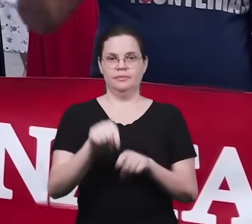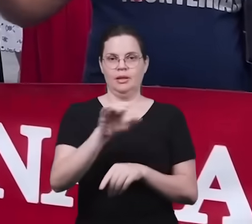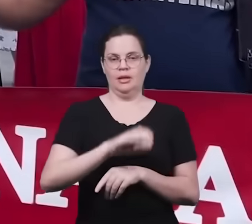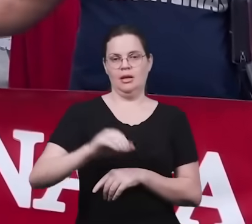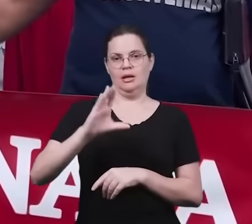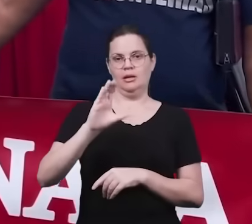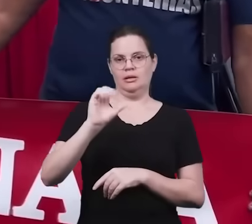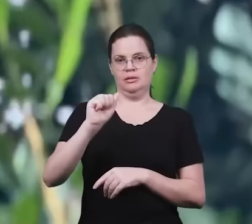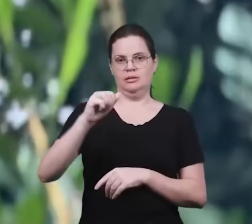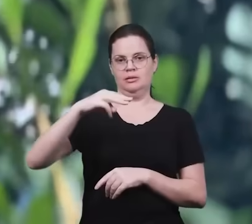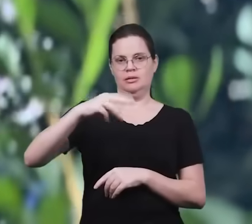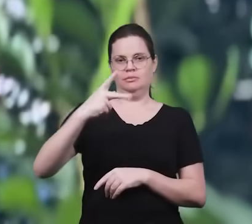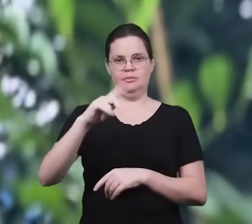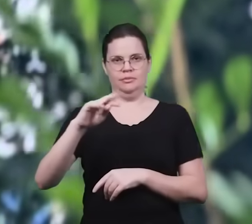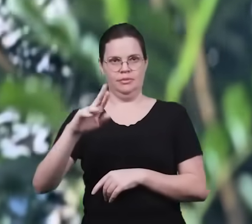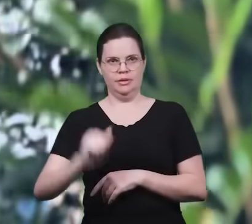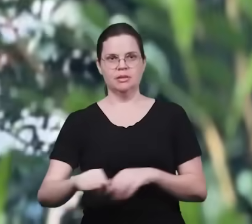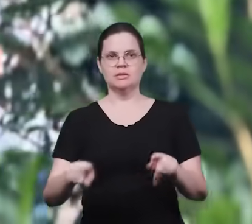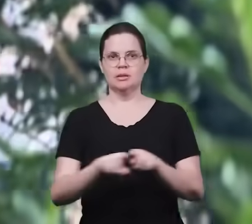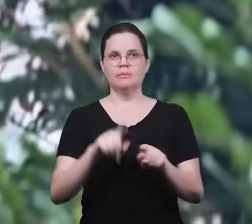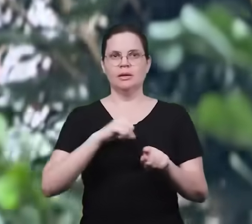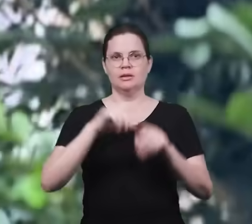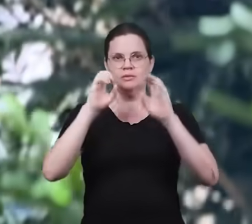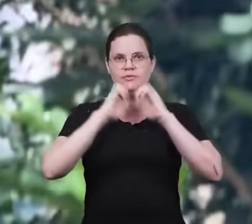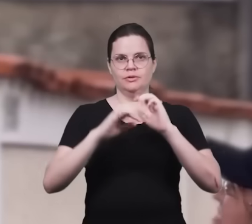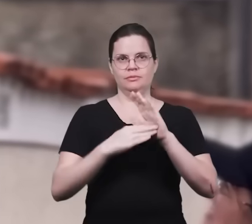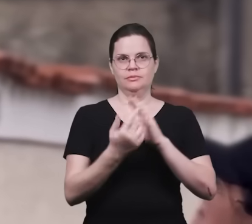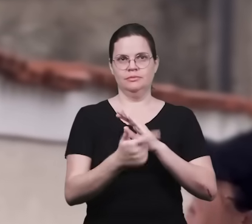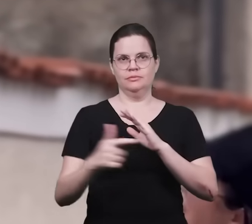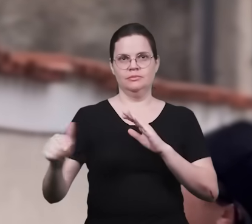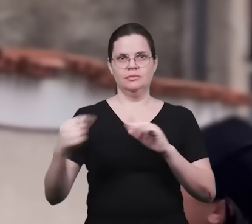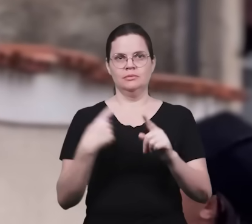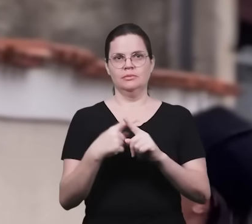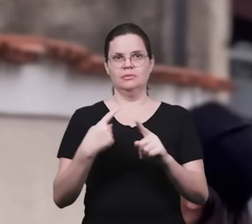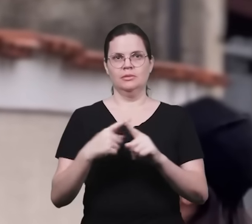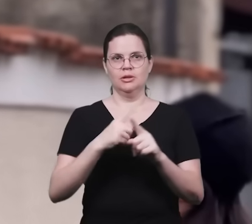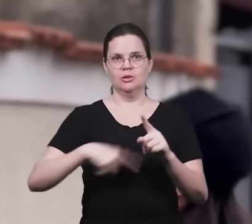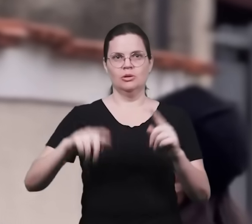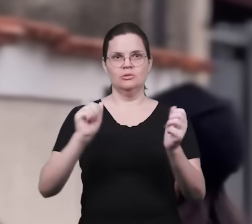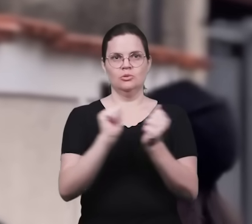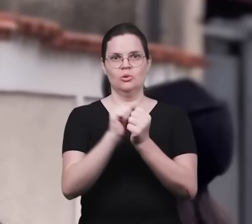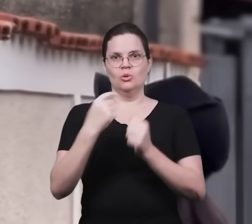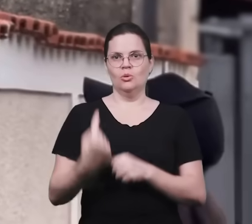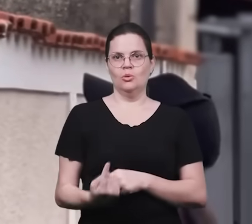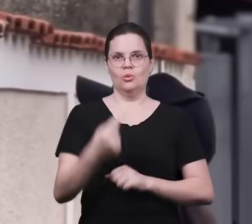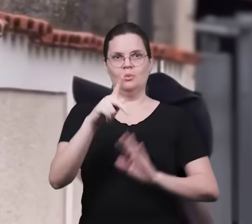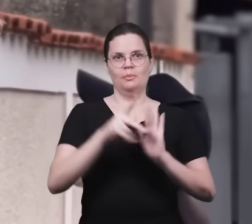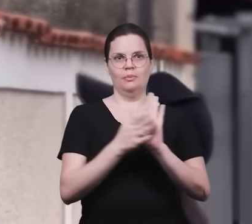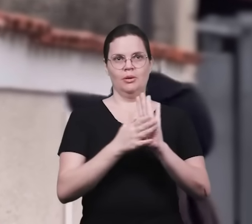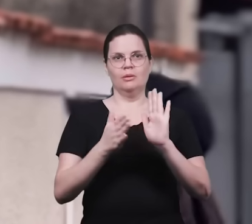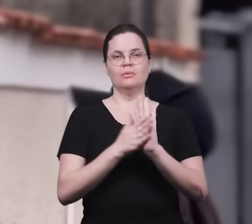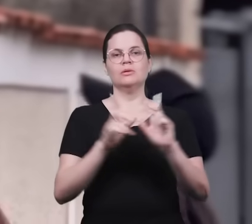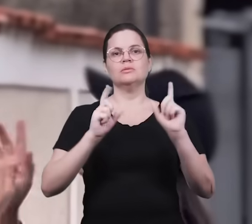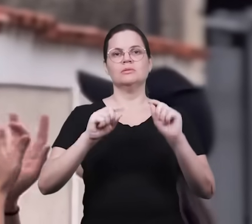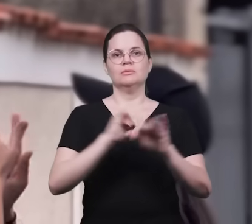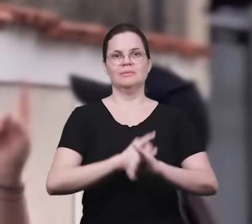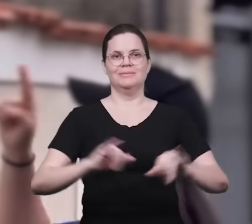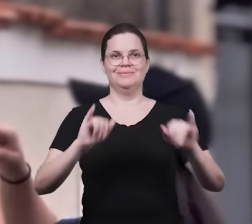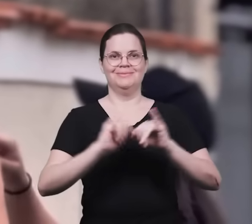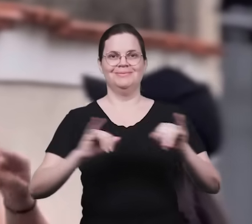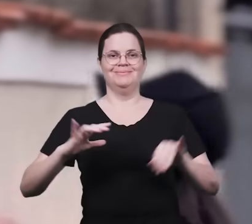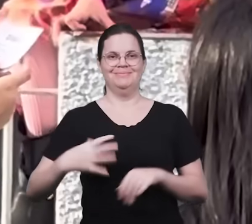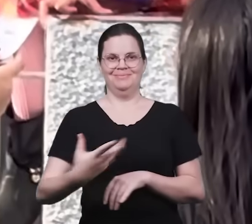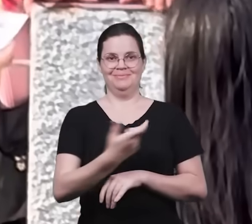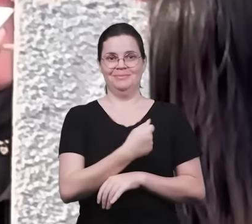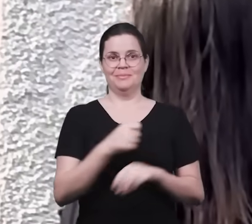Campinas, aconteceu mais uma edição do Evangelho Sem Fronteiras, que reuniu a igreja com um só propósito: anunciar a salvação.